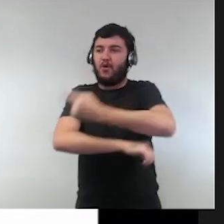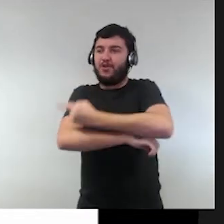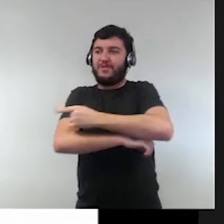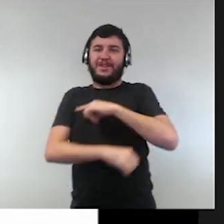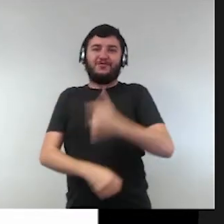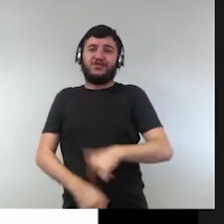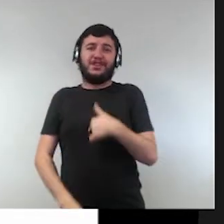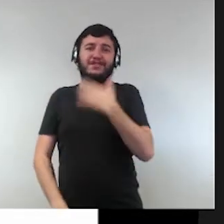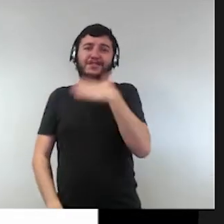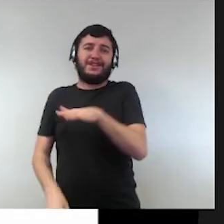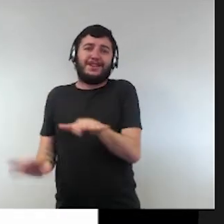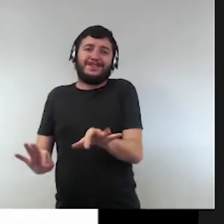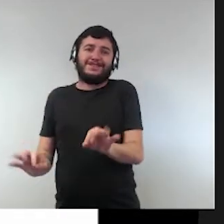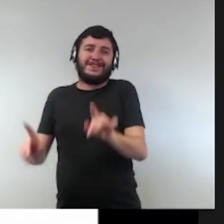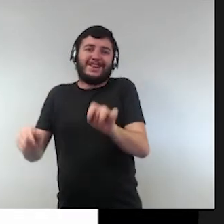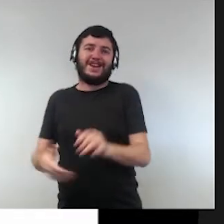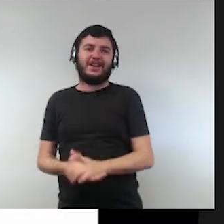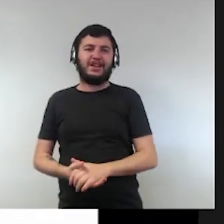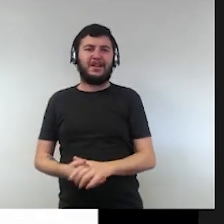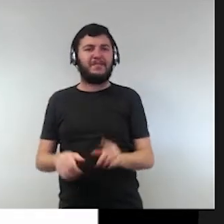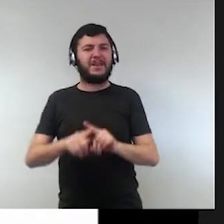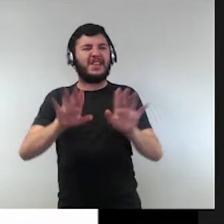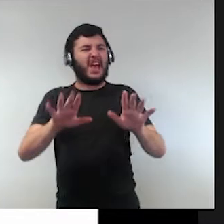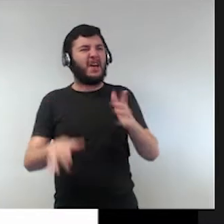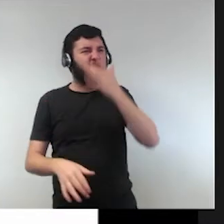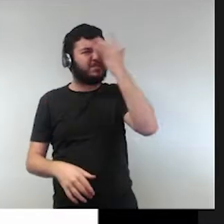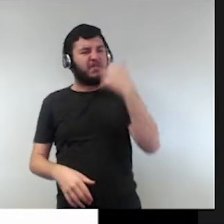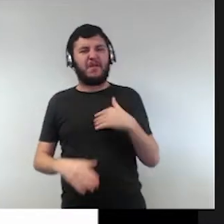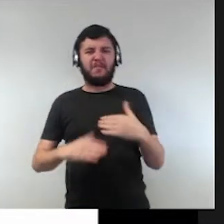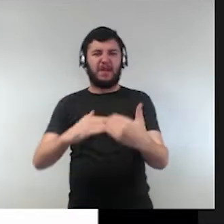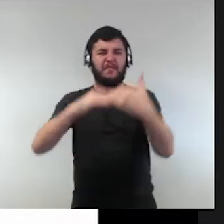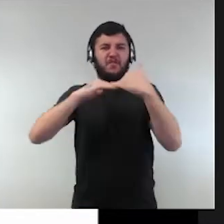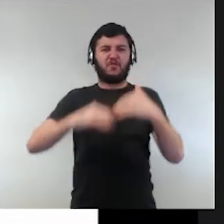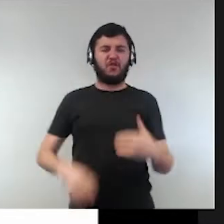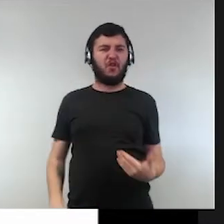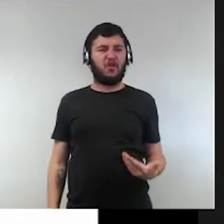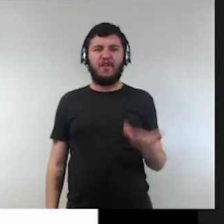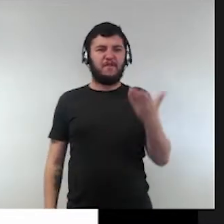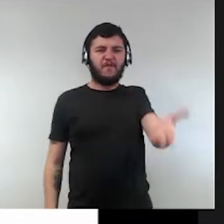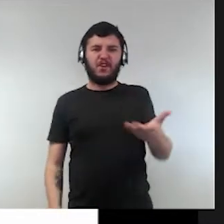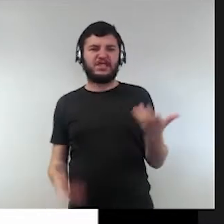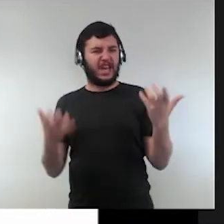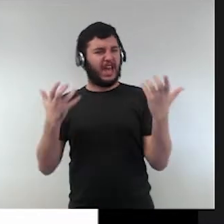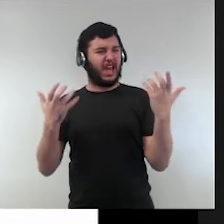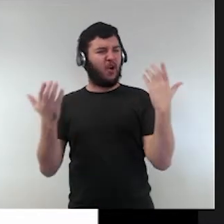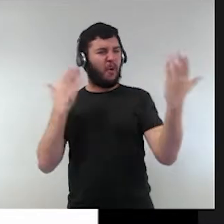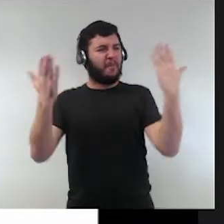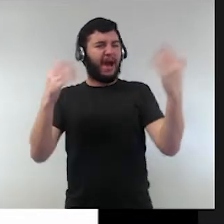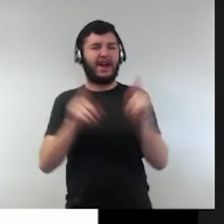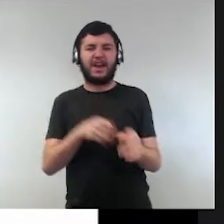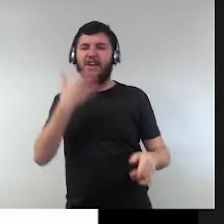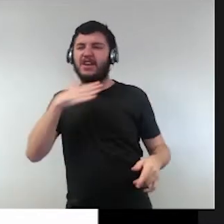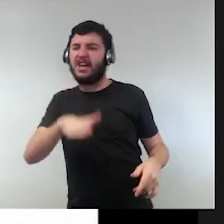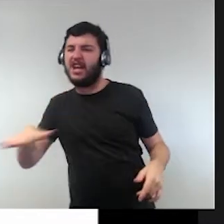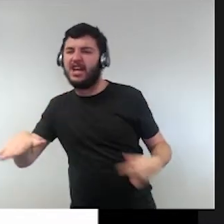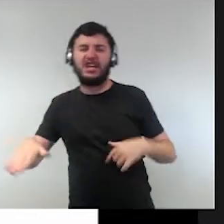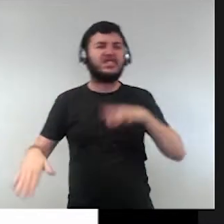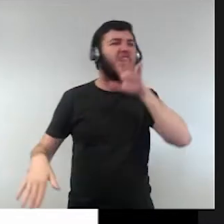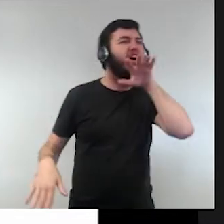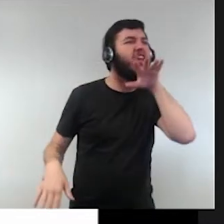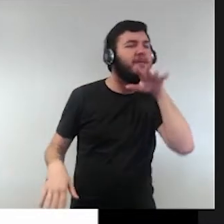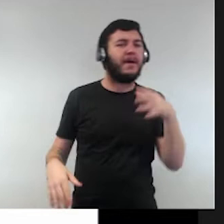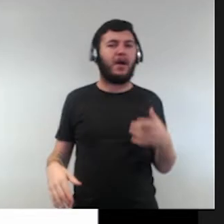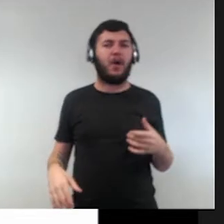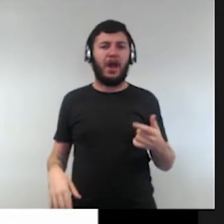numa palestra, me perguntaram: mas o senhor quer comparar criança com animal? Sim, nesse lado, sim, porque você está discutindo a fonte ou está discutindo